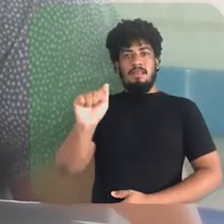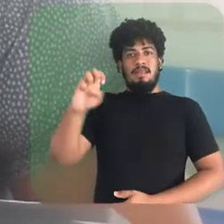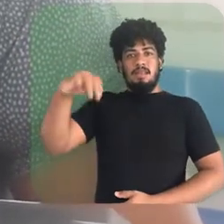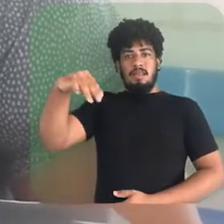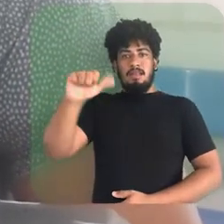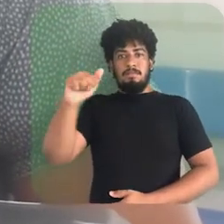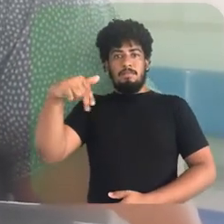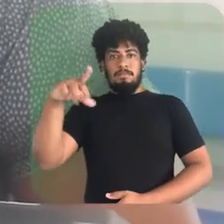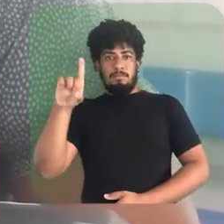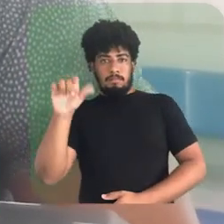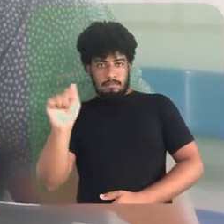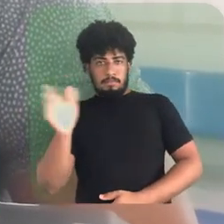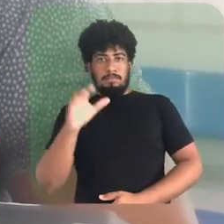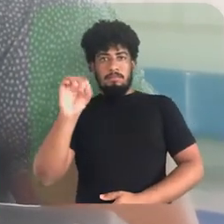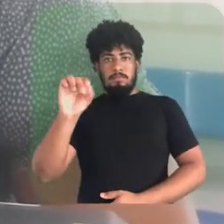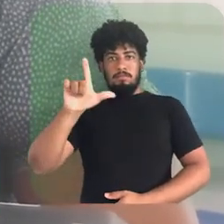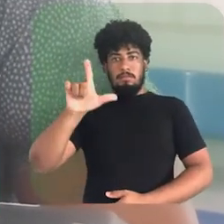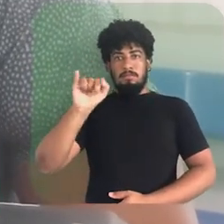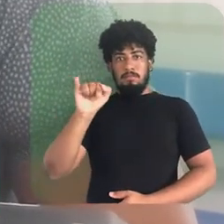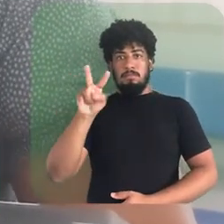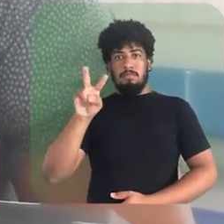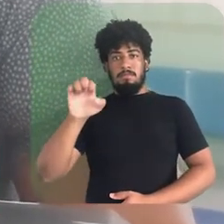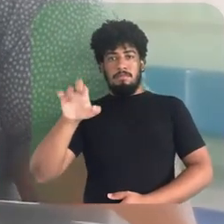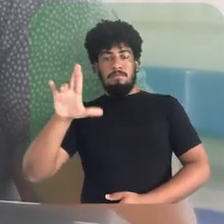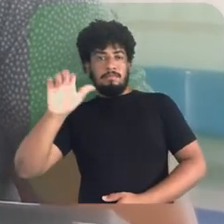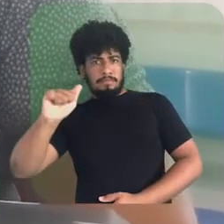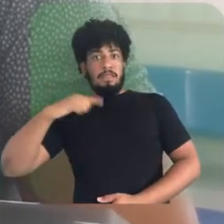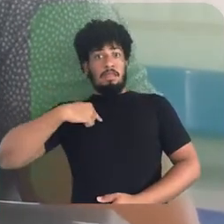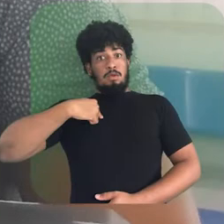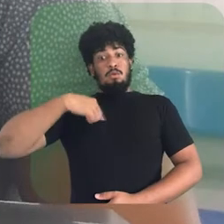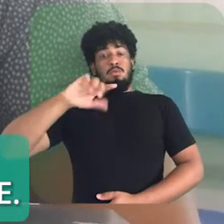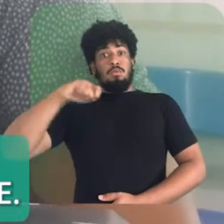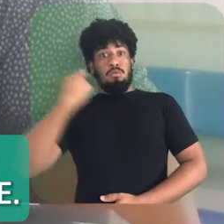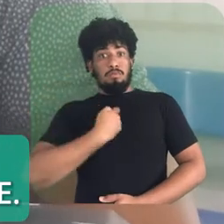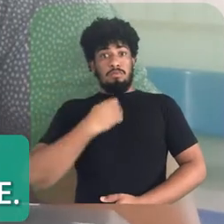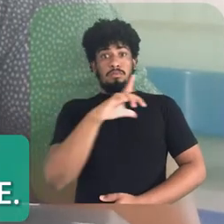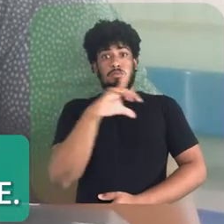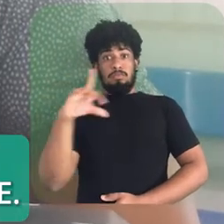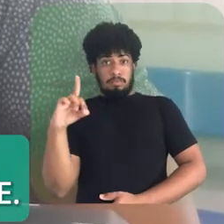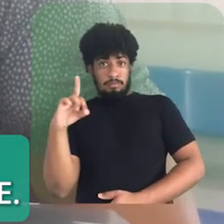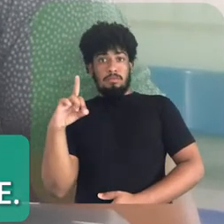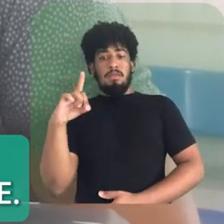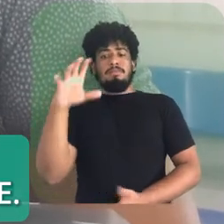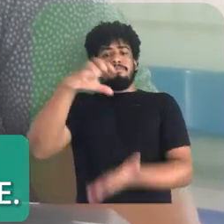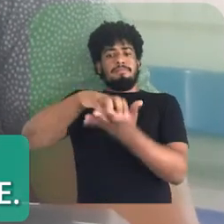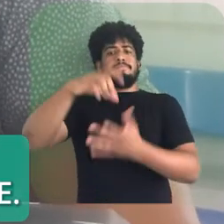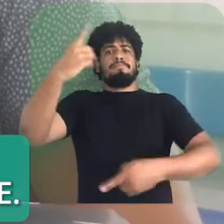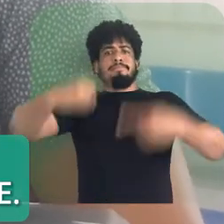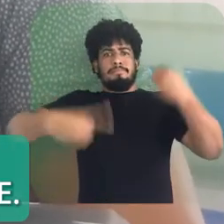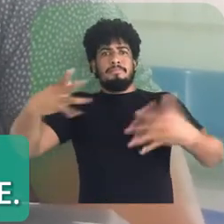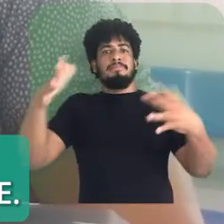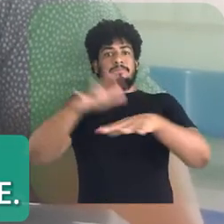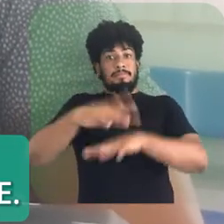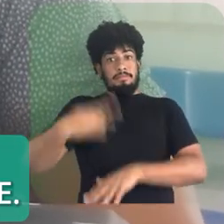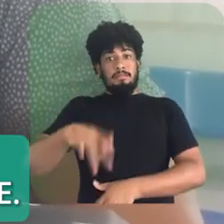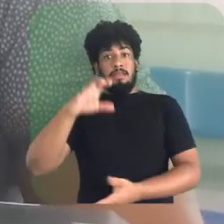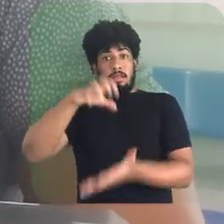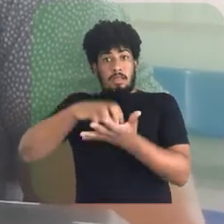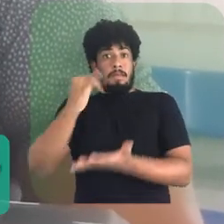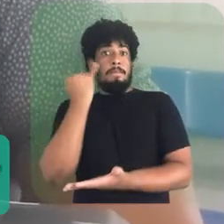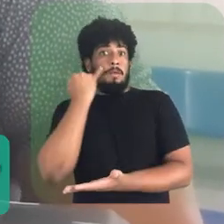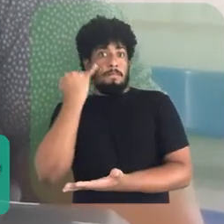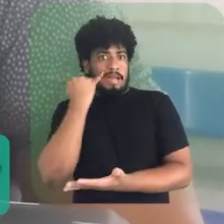me chamo Amanda Oliveira, sou coordenadora da Divisão de Políticas Inclusivas aqui do Campus Palmares, que é uma instância equivalente ao